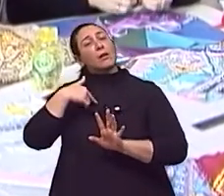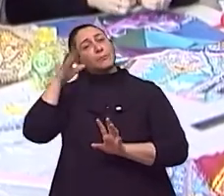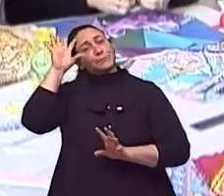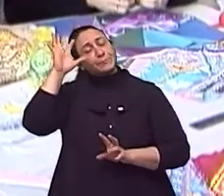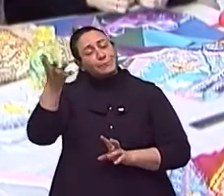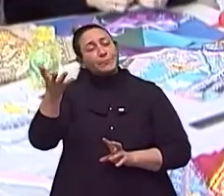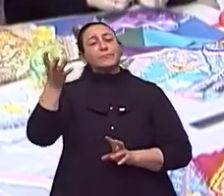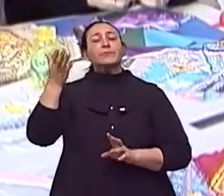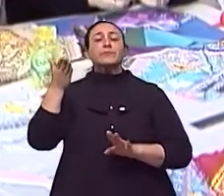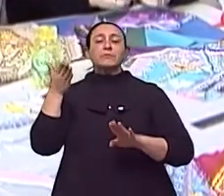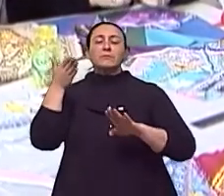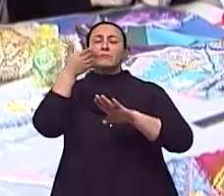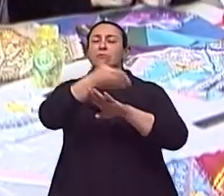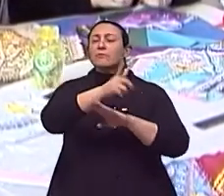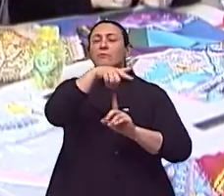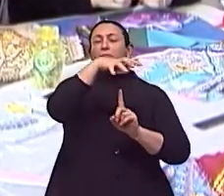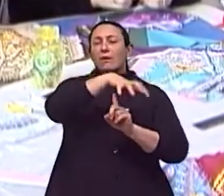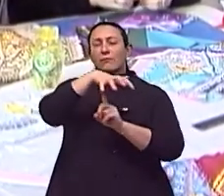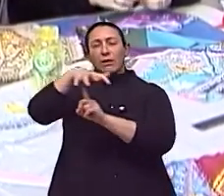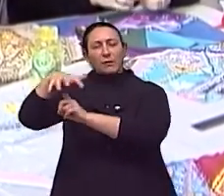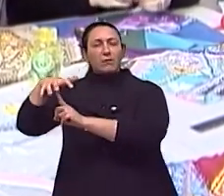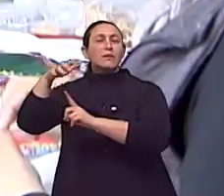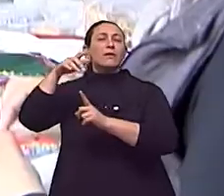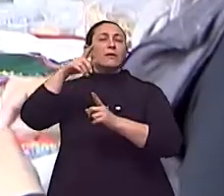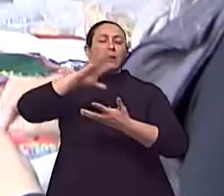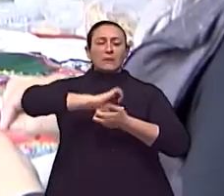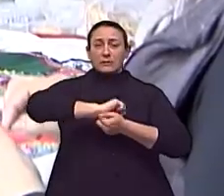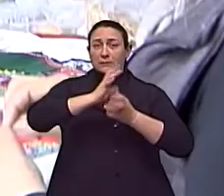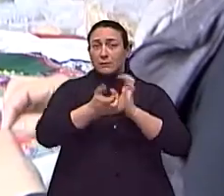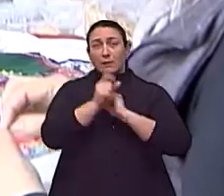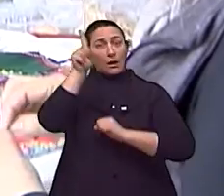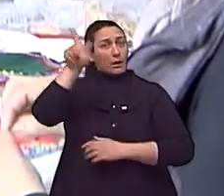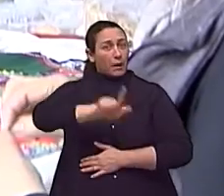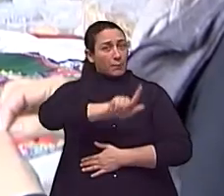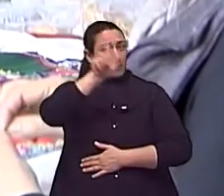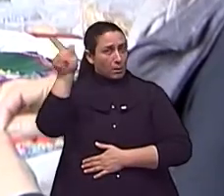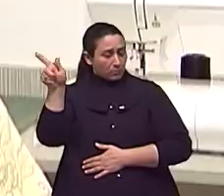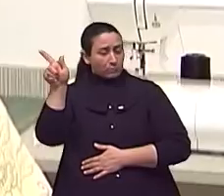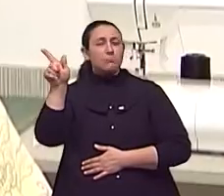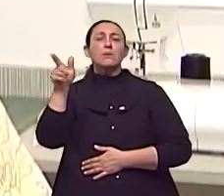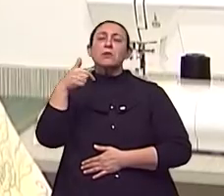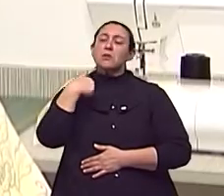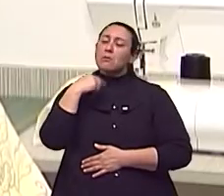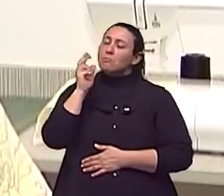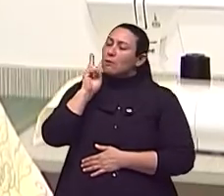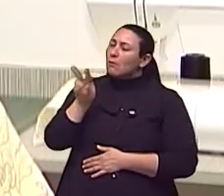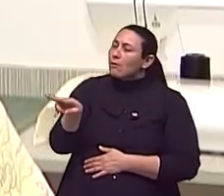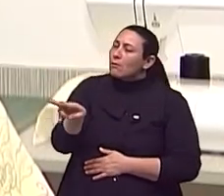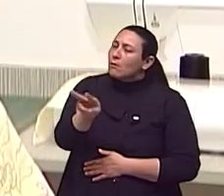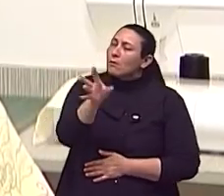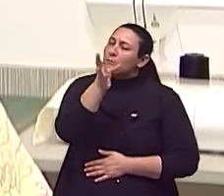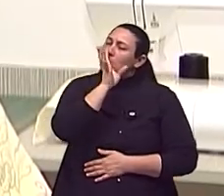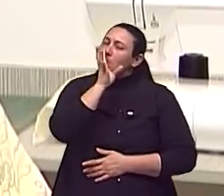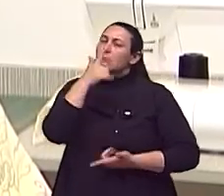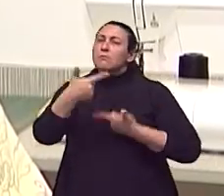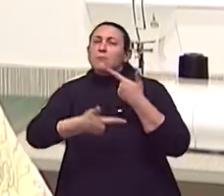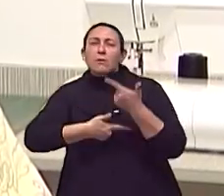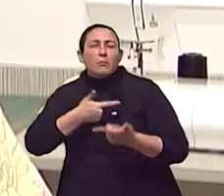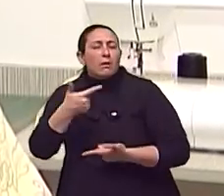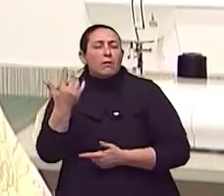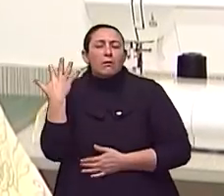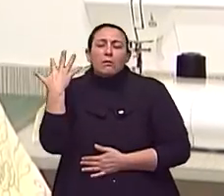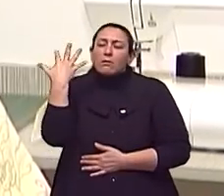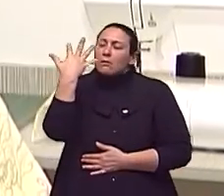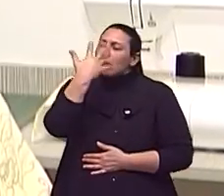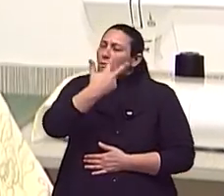numa feira de artesanato em Gramado e lá eu olhei os trabalhos todo todo